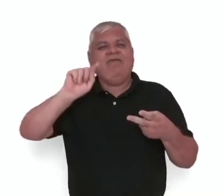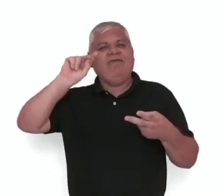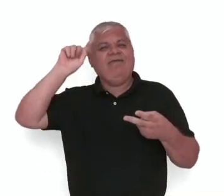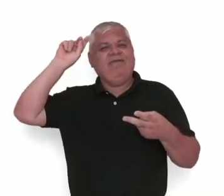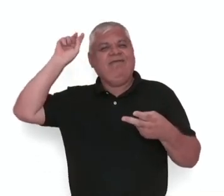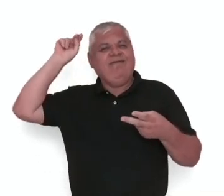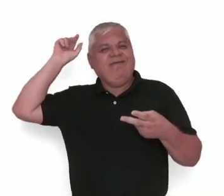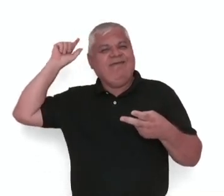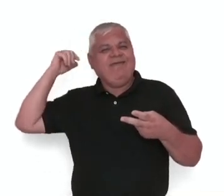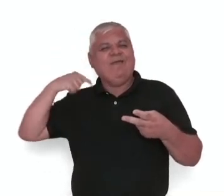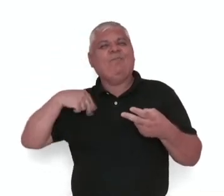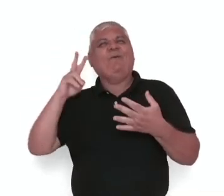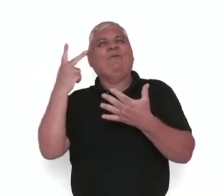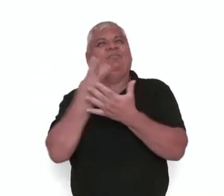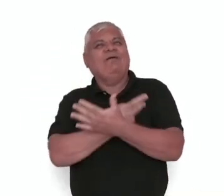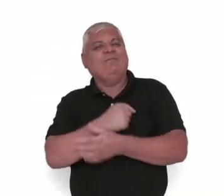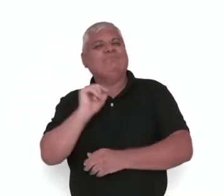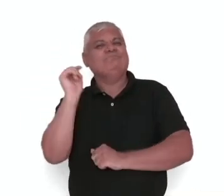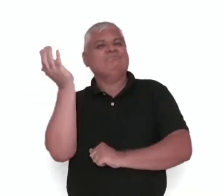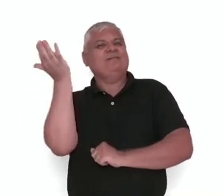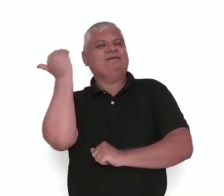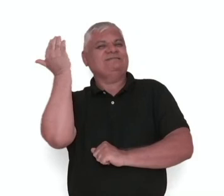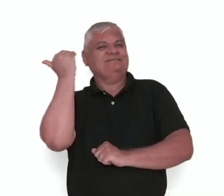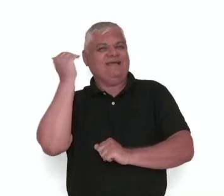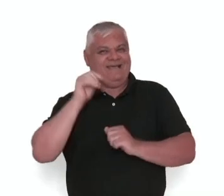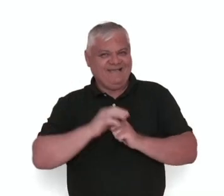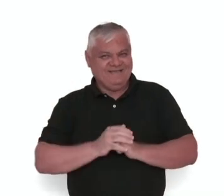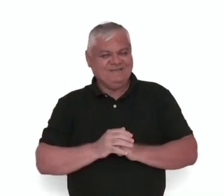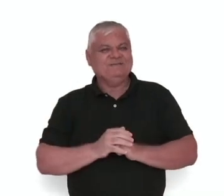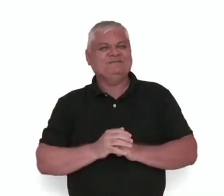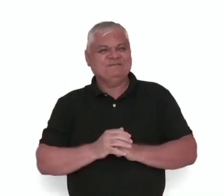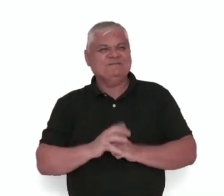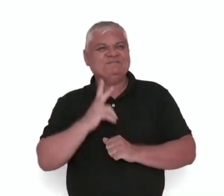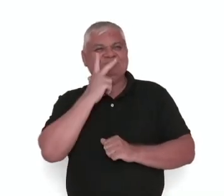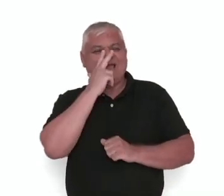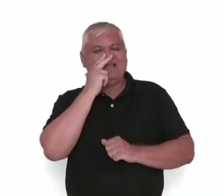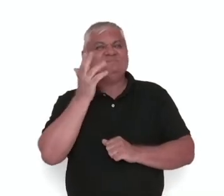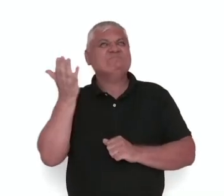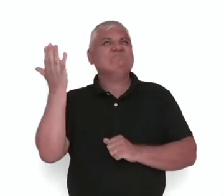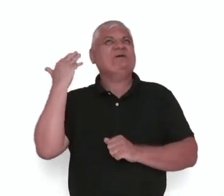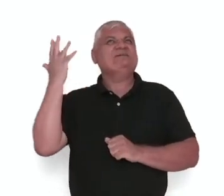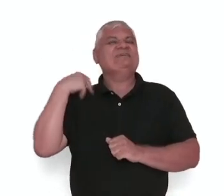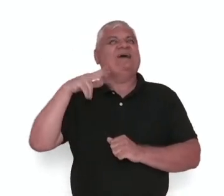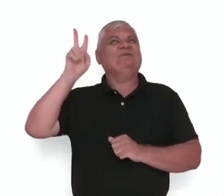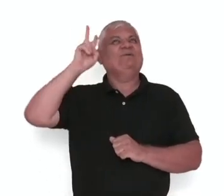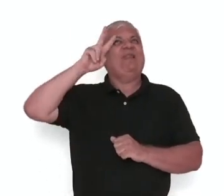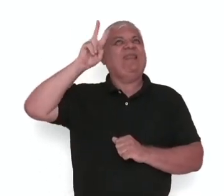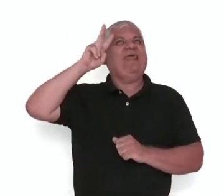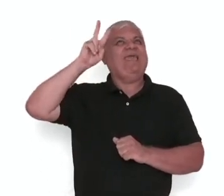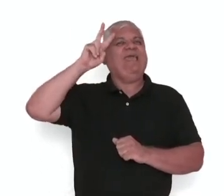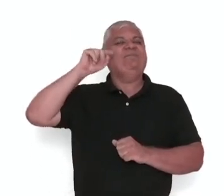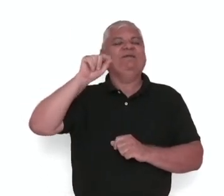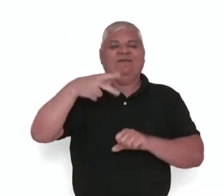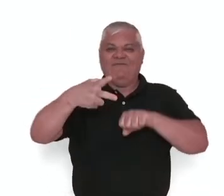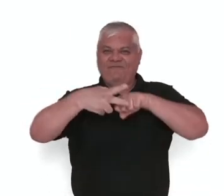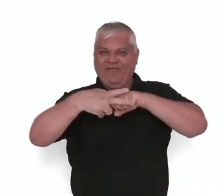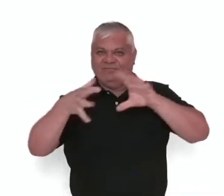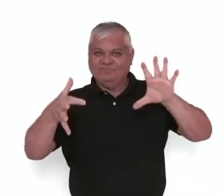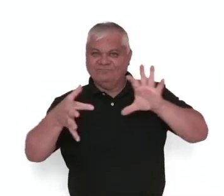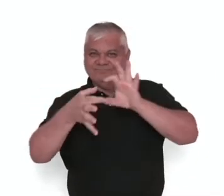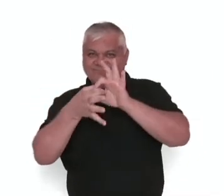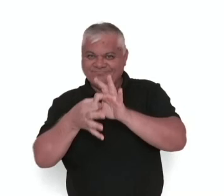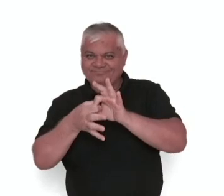os acontecimentos e o momento do relato, né? Se ele está retomando coisas do passado, obviamente os verbos vão ficar ali, né,